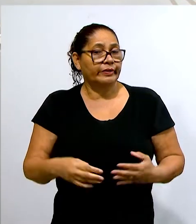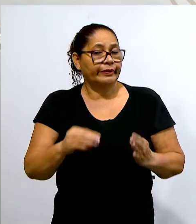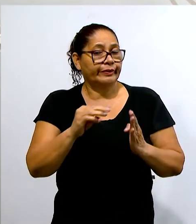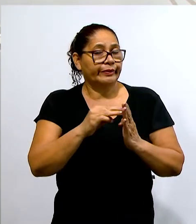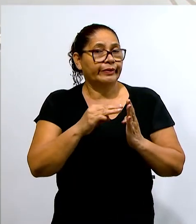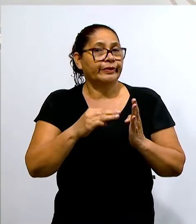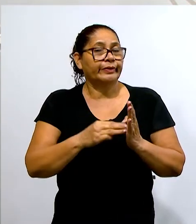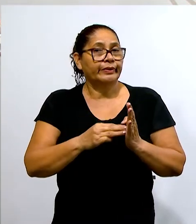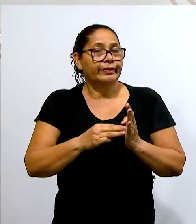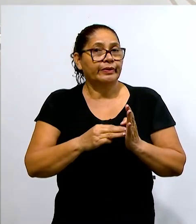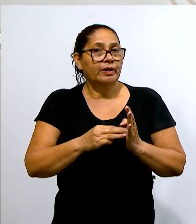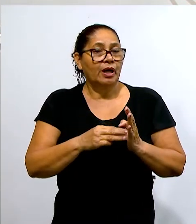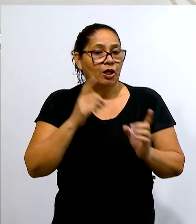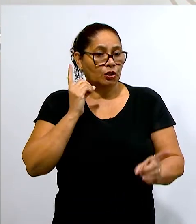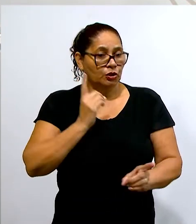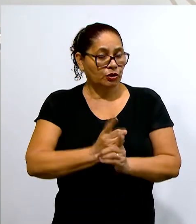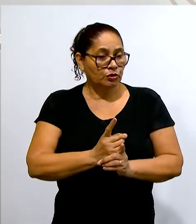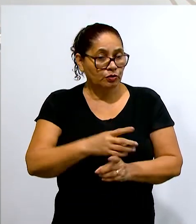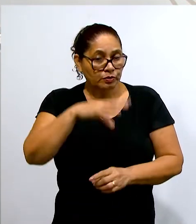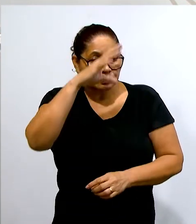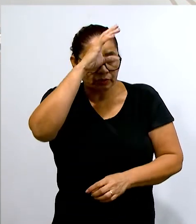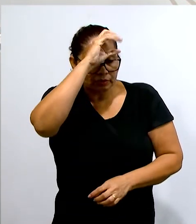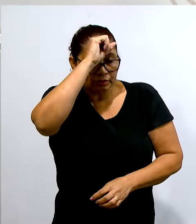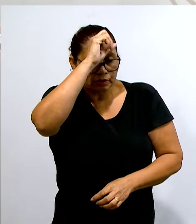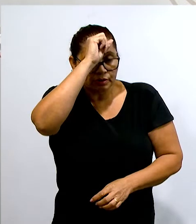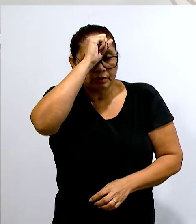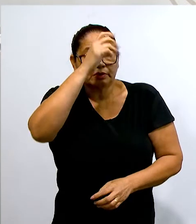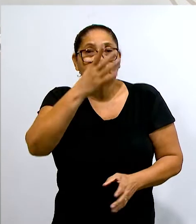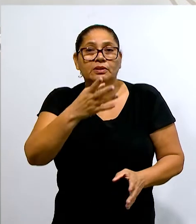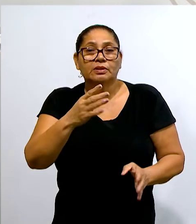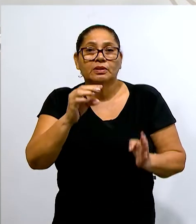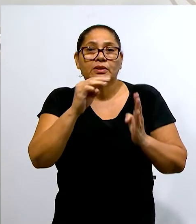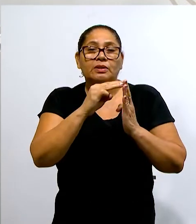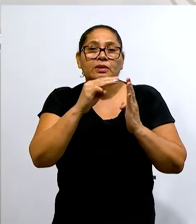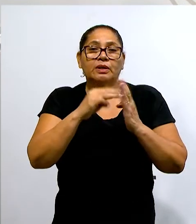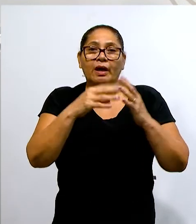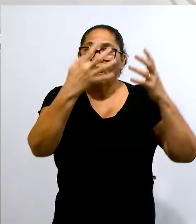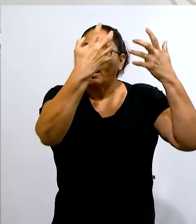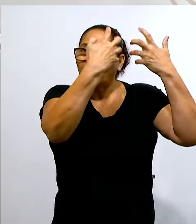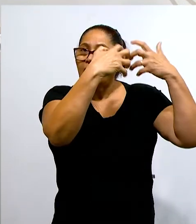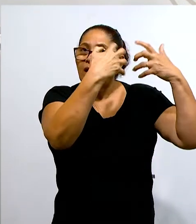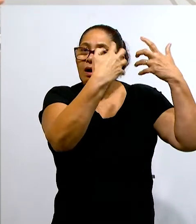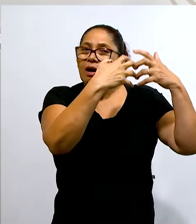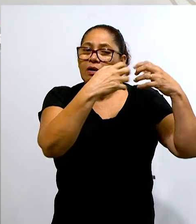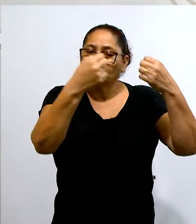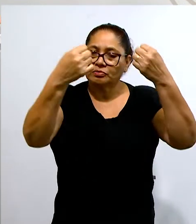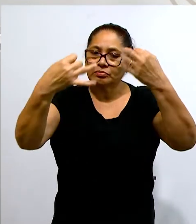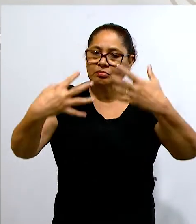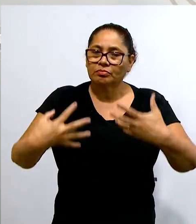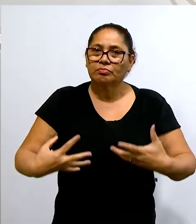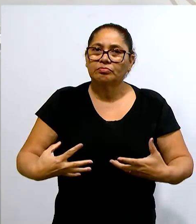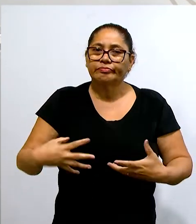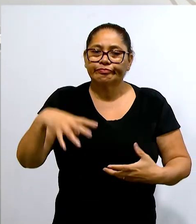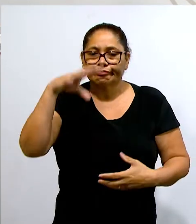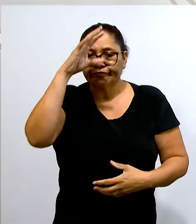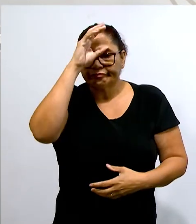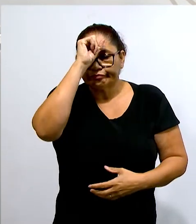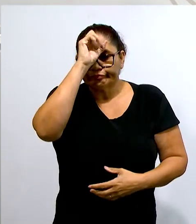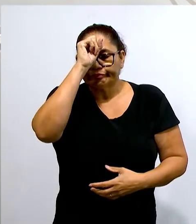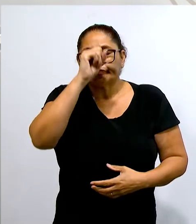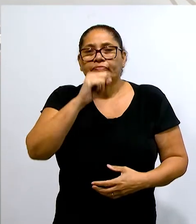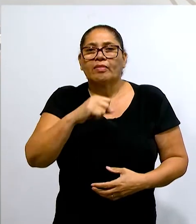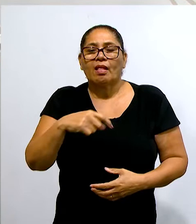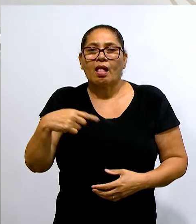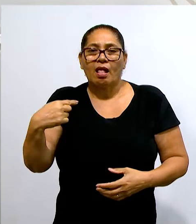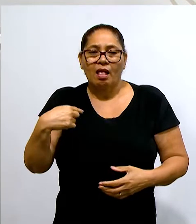para o colega, de repente ele descobriu que ele aprendeu, né, o que é chamada metacognição. Quando eu vou explicar algo que eu aprendi,